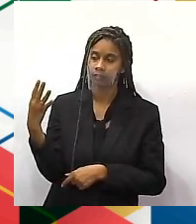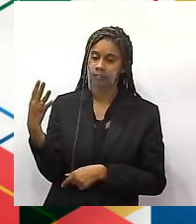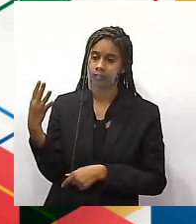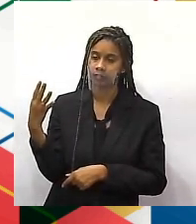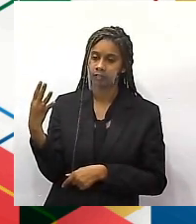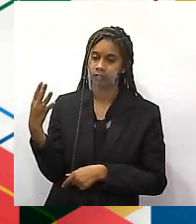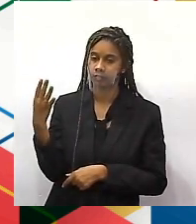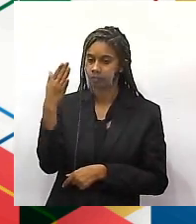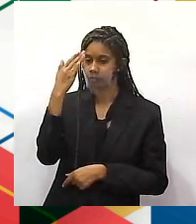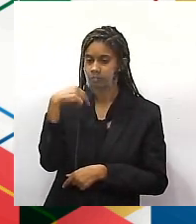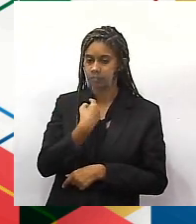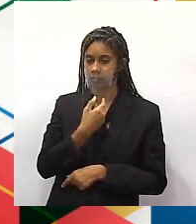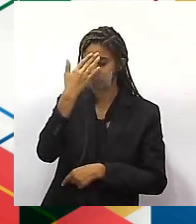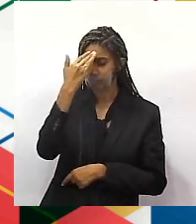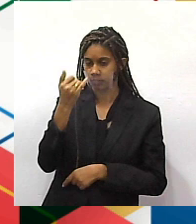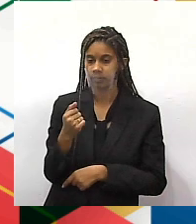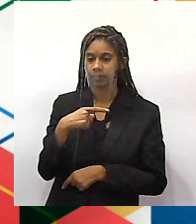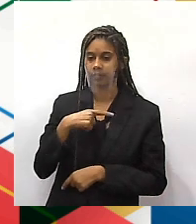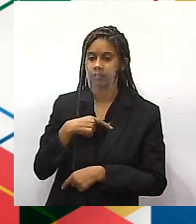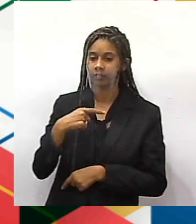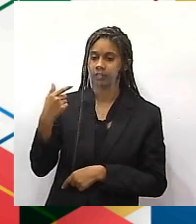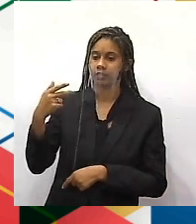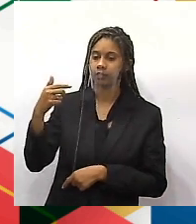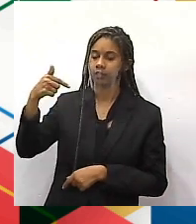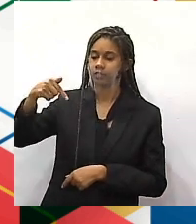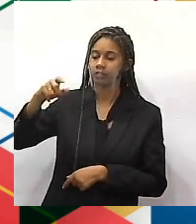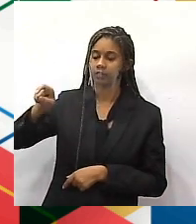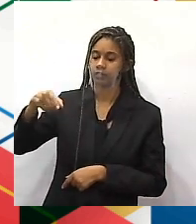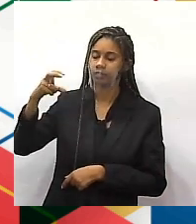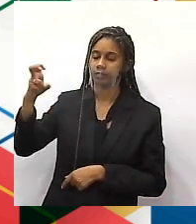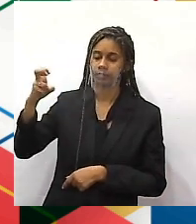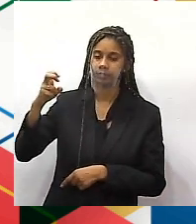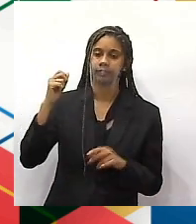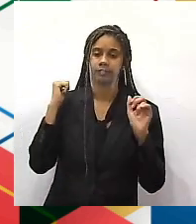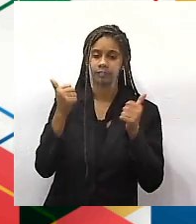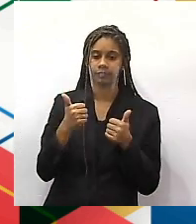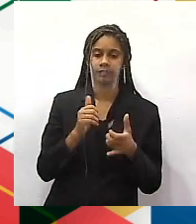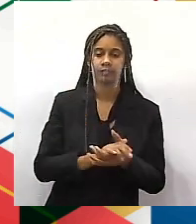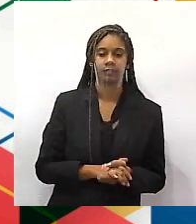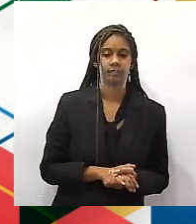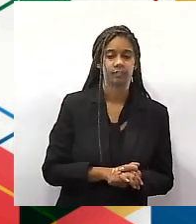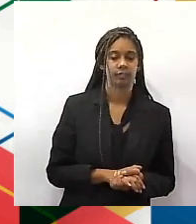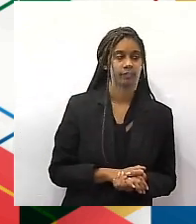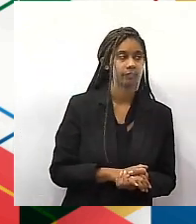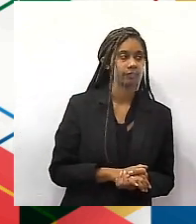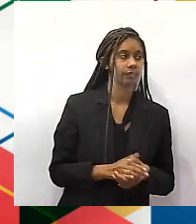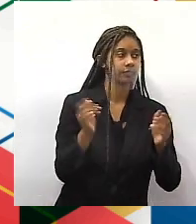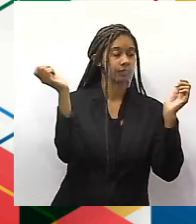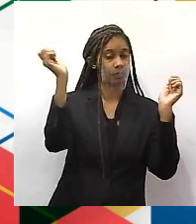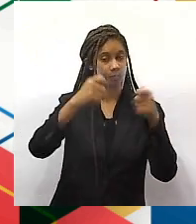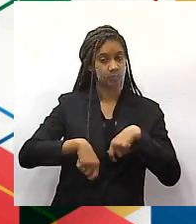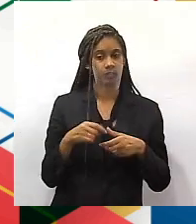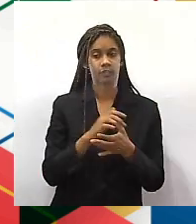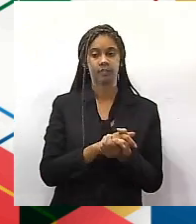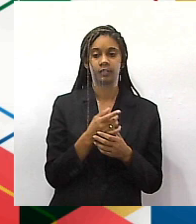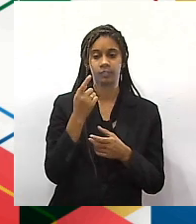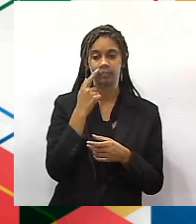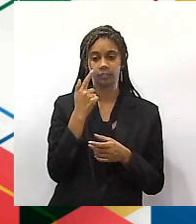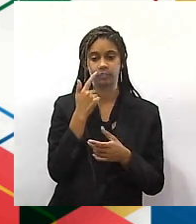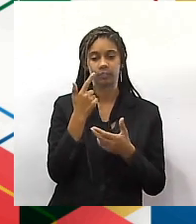gente sabe aí que é 7,5. Certo? Então, você pode observar